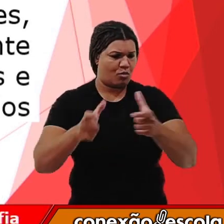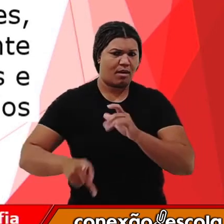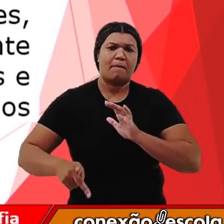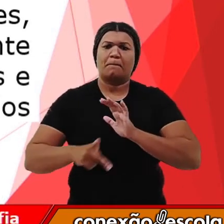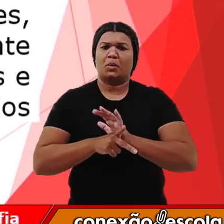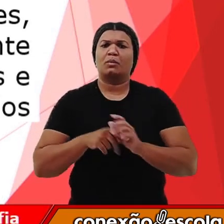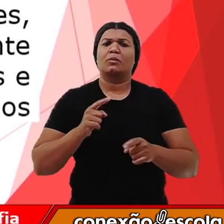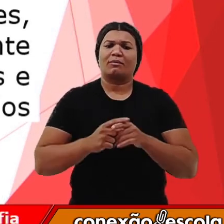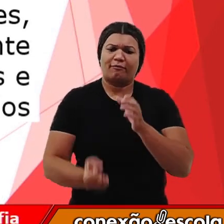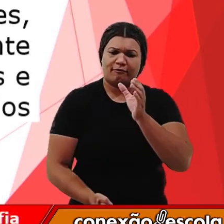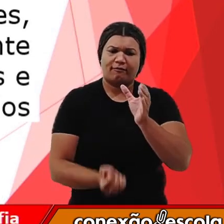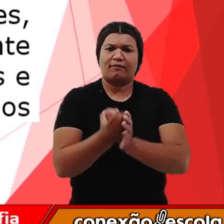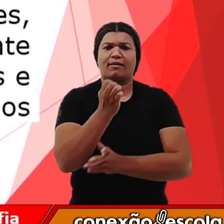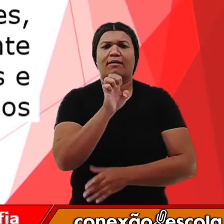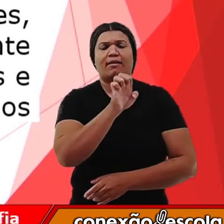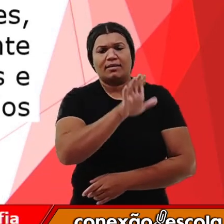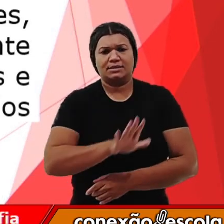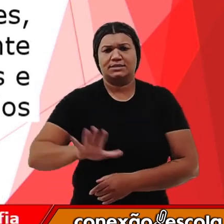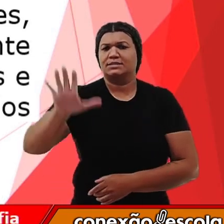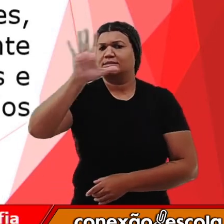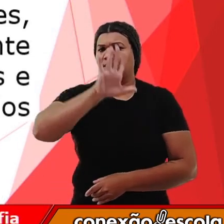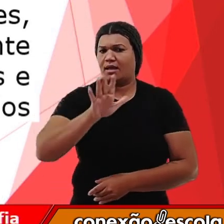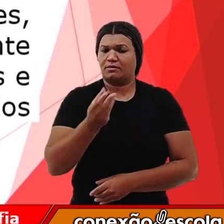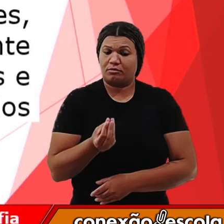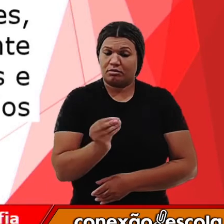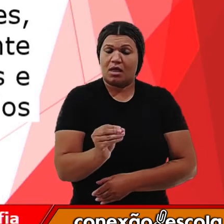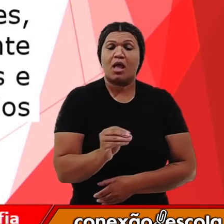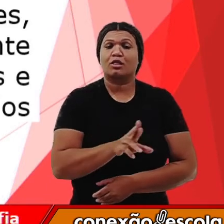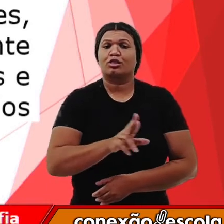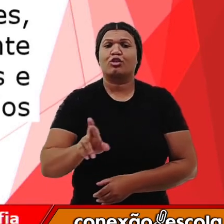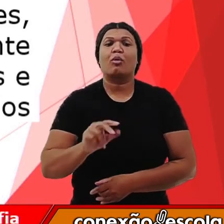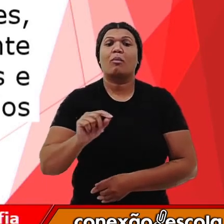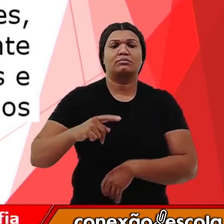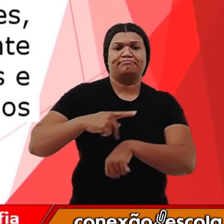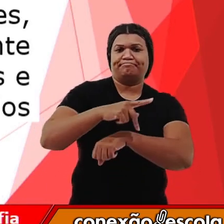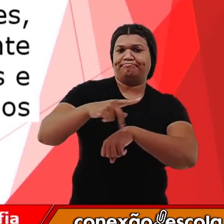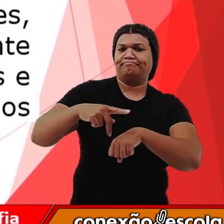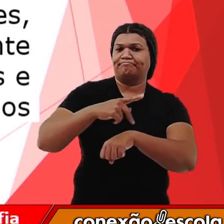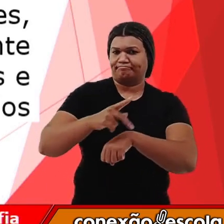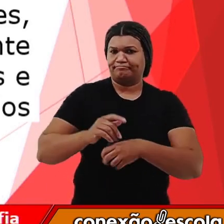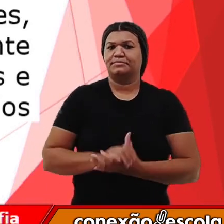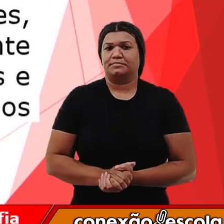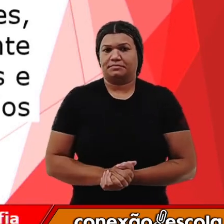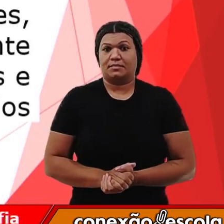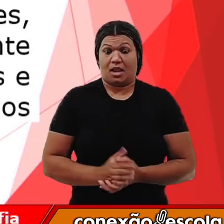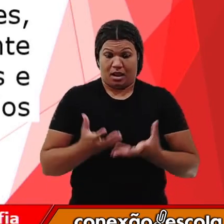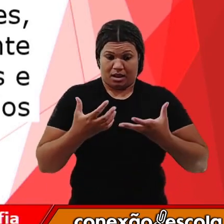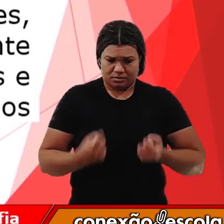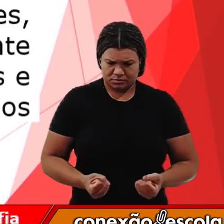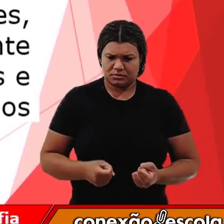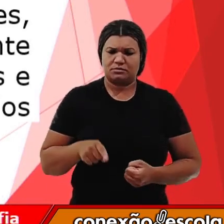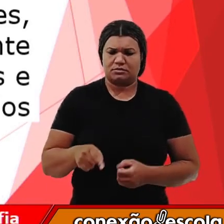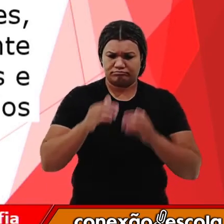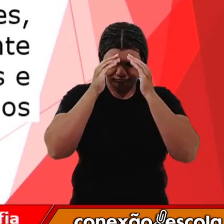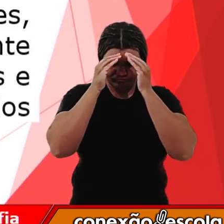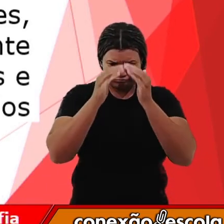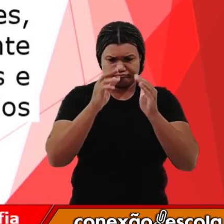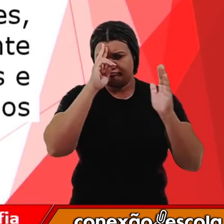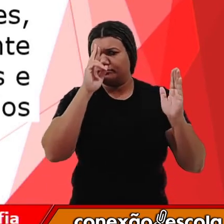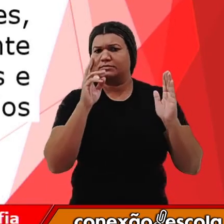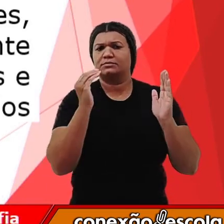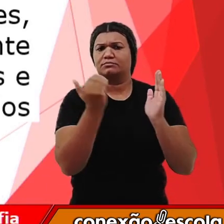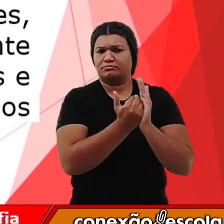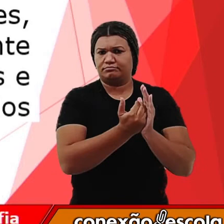estado e chamar esse lugarzinho carinhosamente de país, com suas fronteiras reconhecidas e